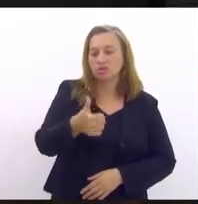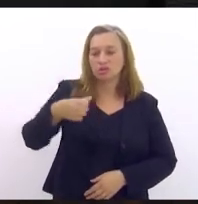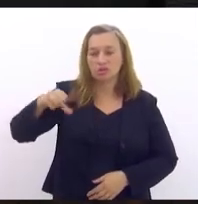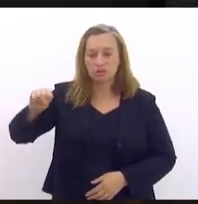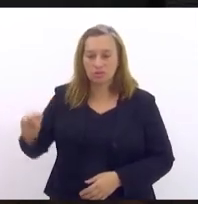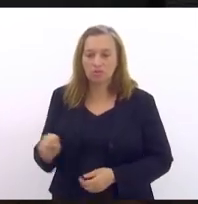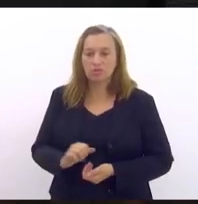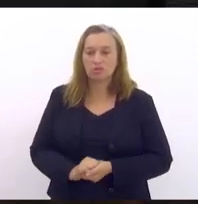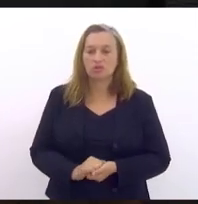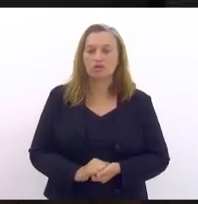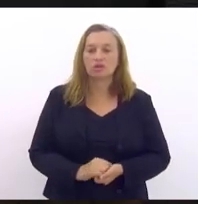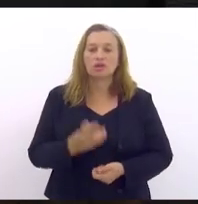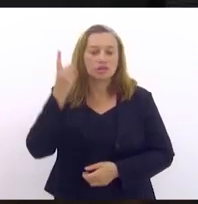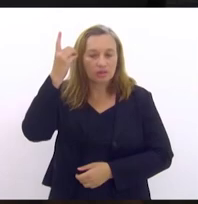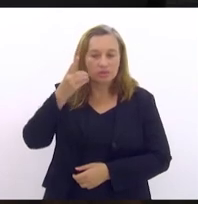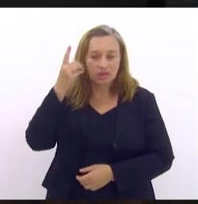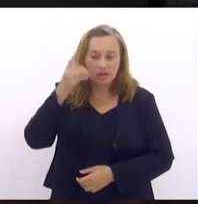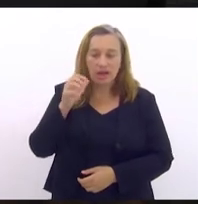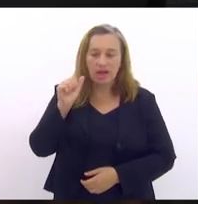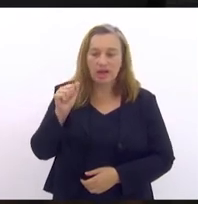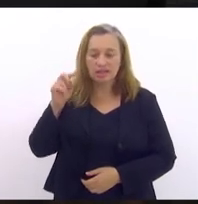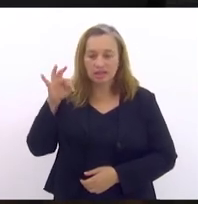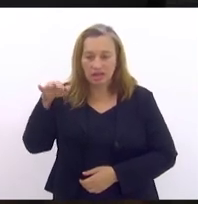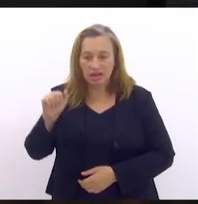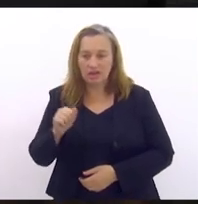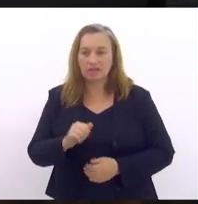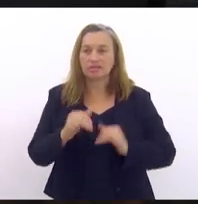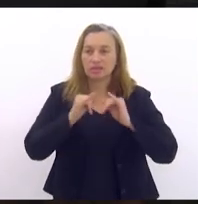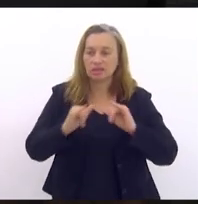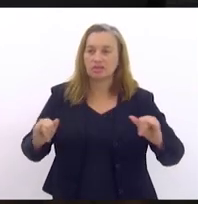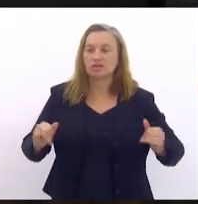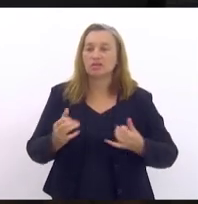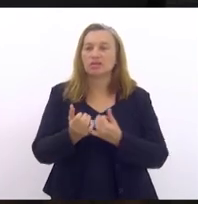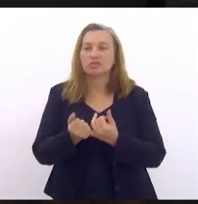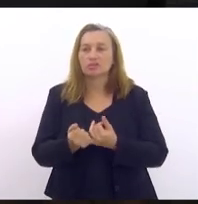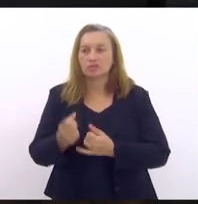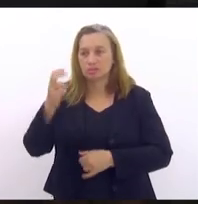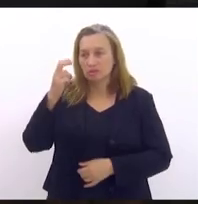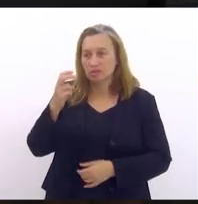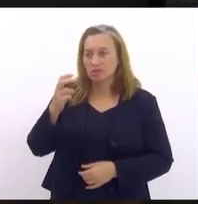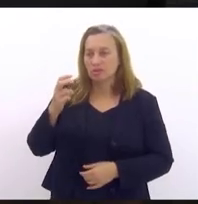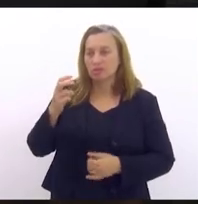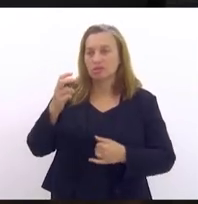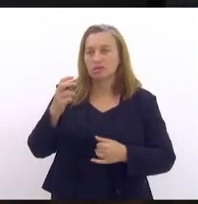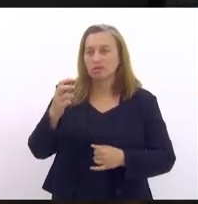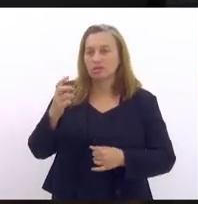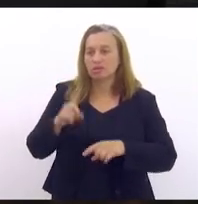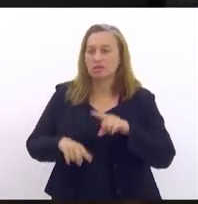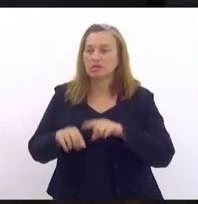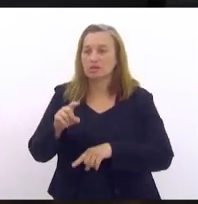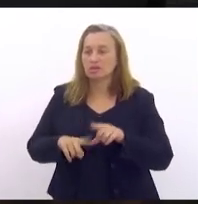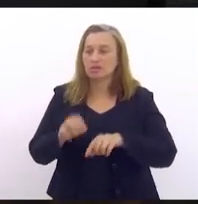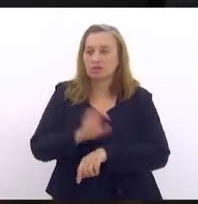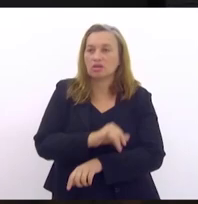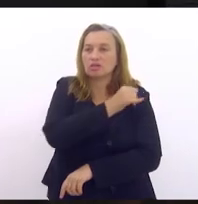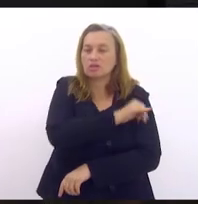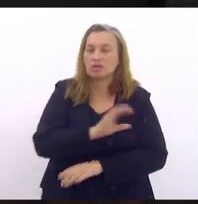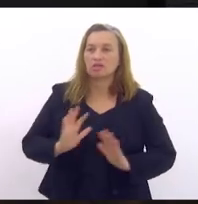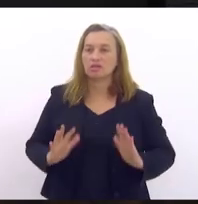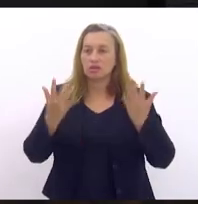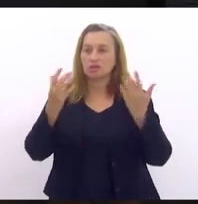4448/2018, de autoria do deputado Átila Nunes, que declara patrimônio imaterial do Estado do Rio de Janeiro o Festival